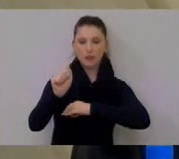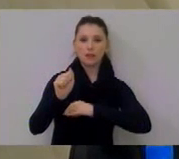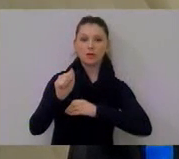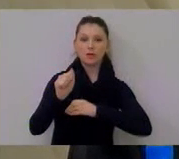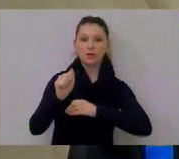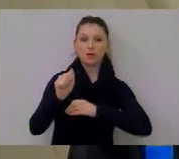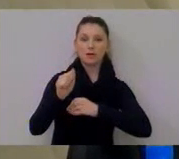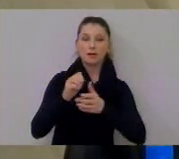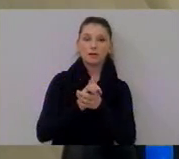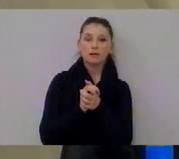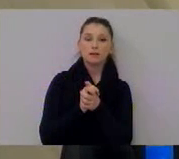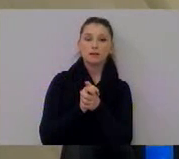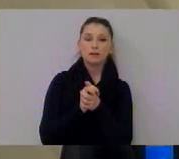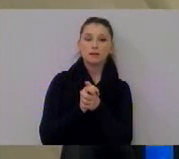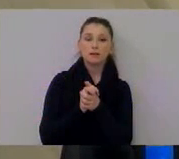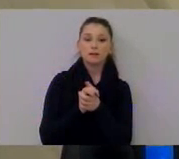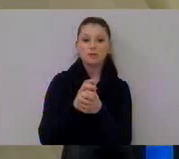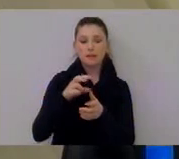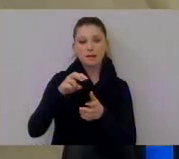bairro Naspolini.